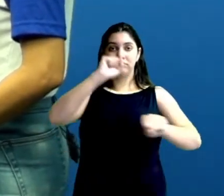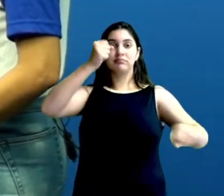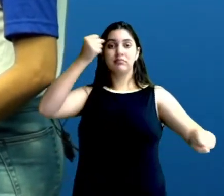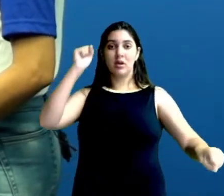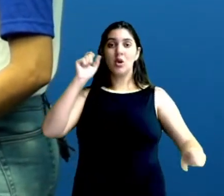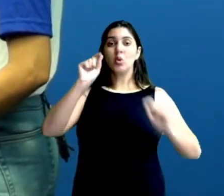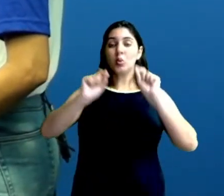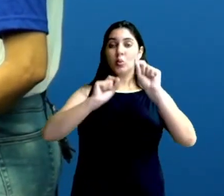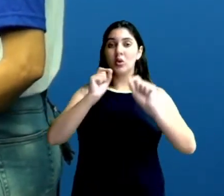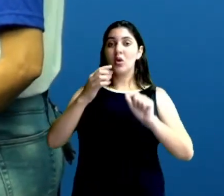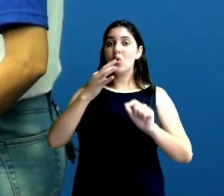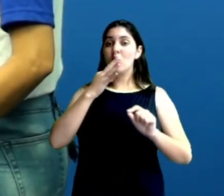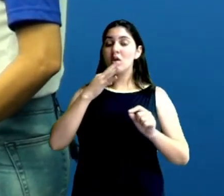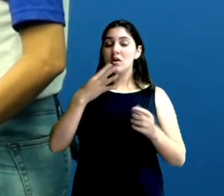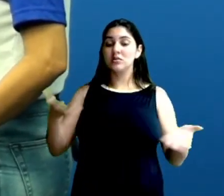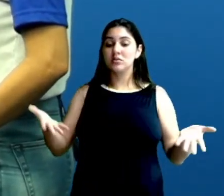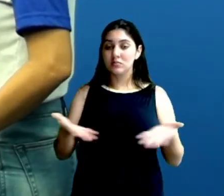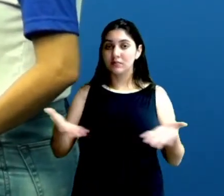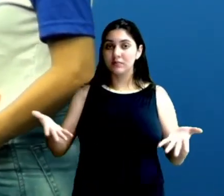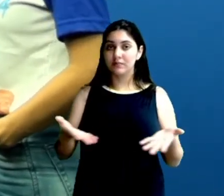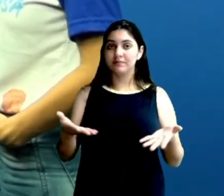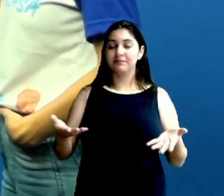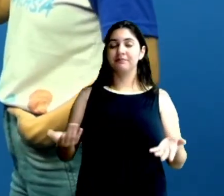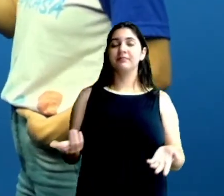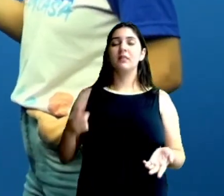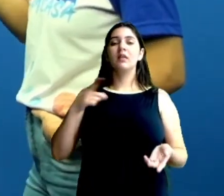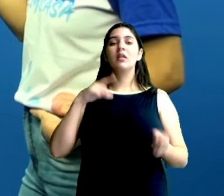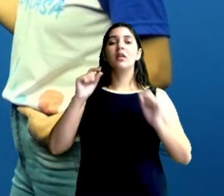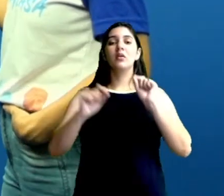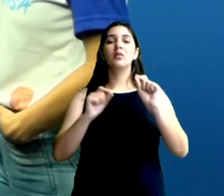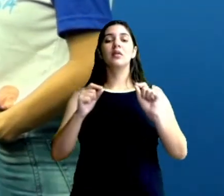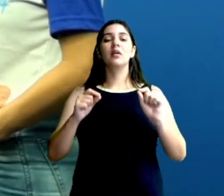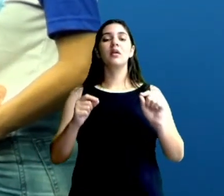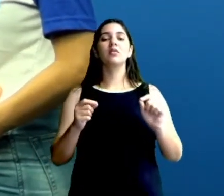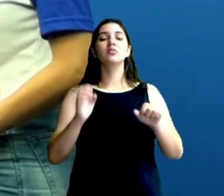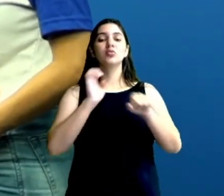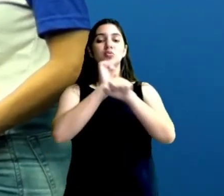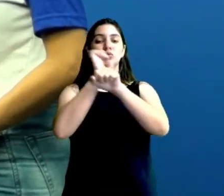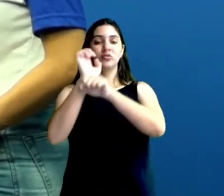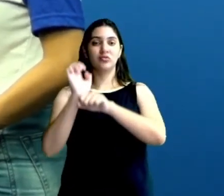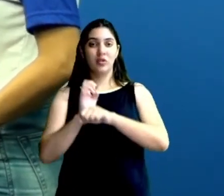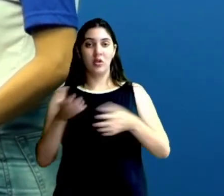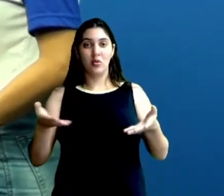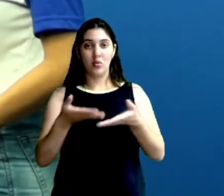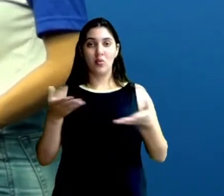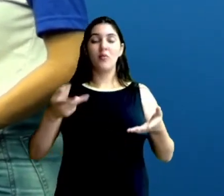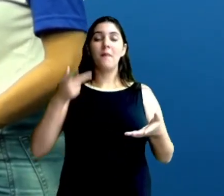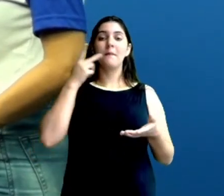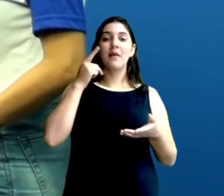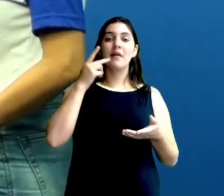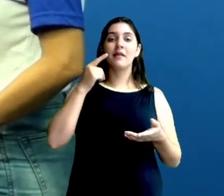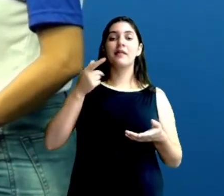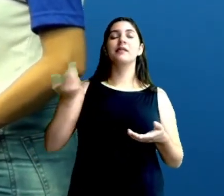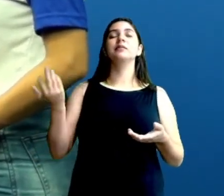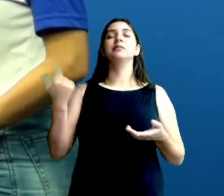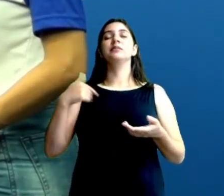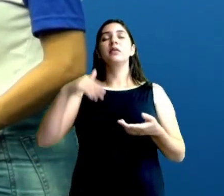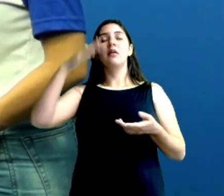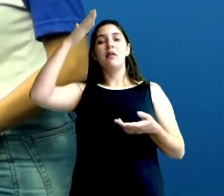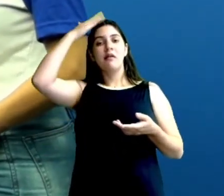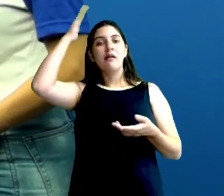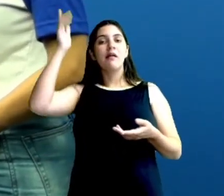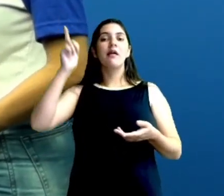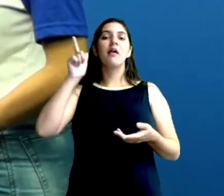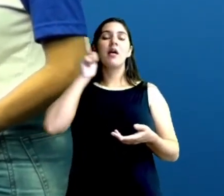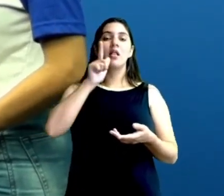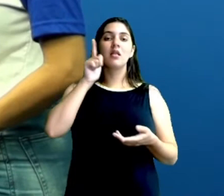gente conhece atualmente. Ele incorporava os estados hoje que conhecemos como Paraíba, Rio Grande do Norte, Alagoas,